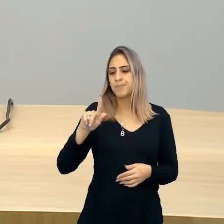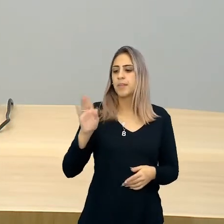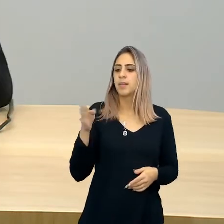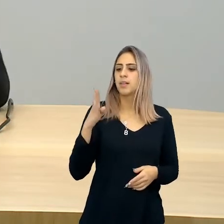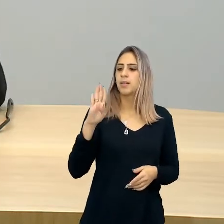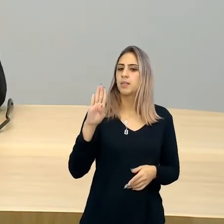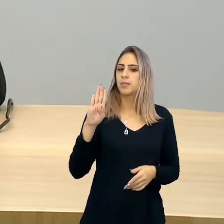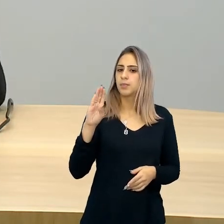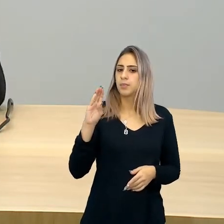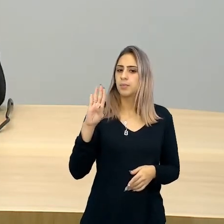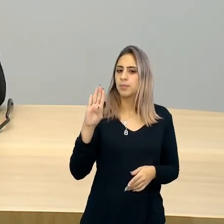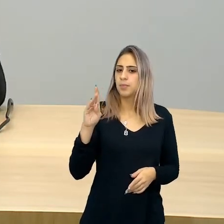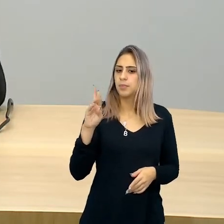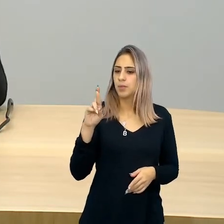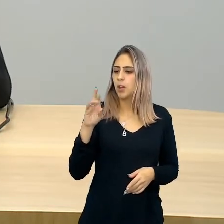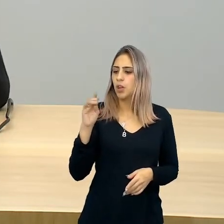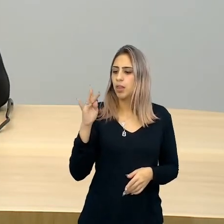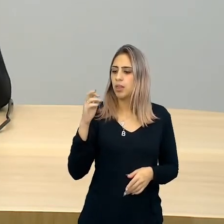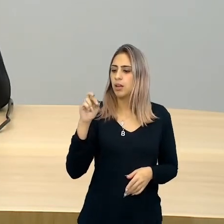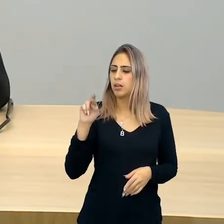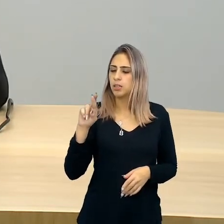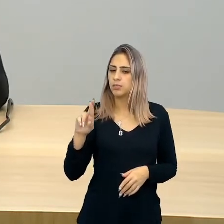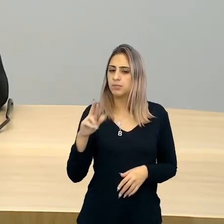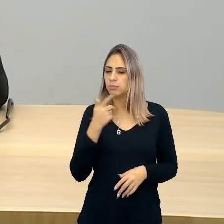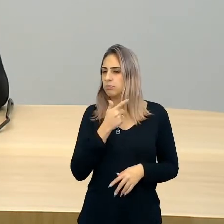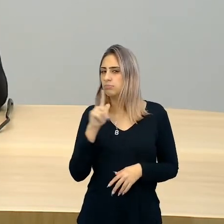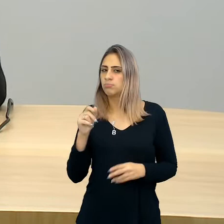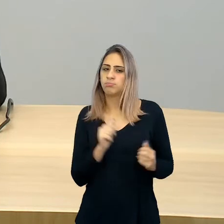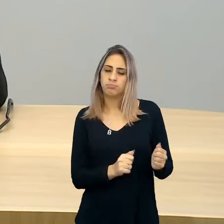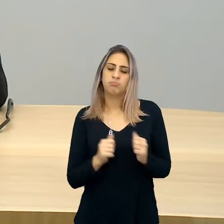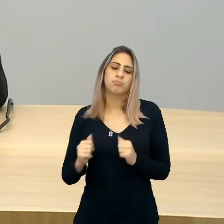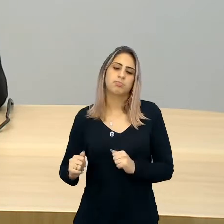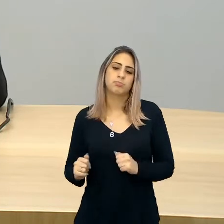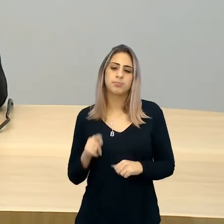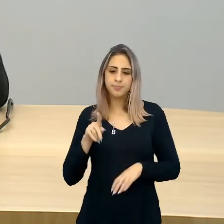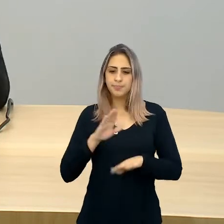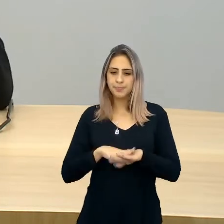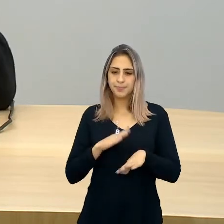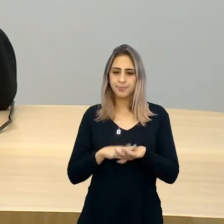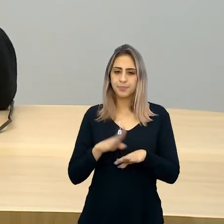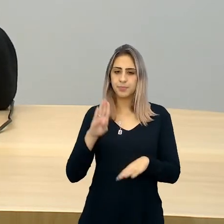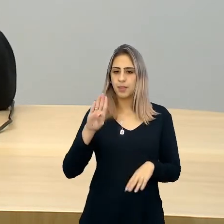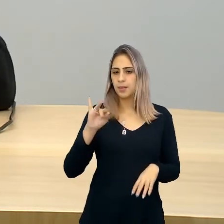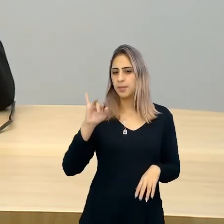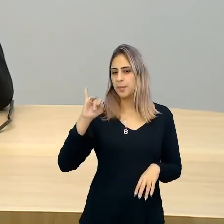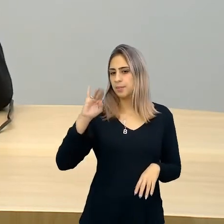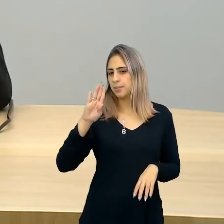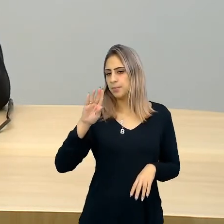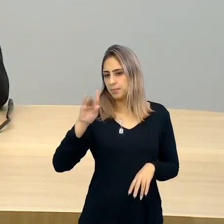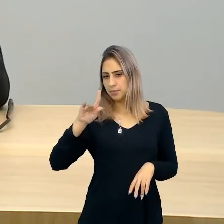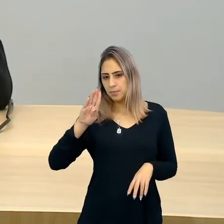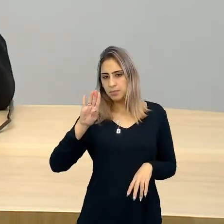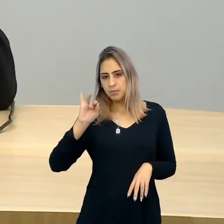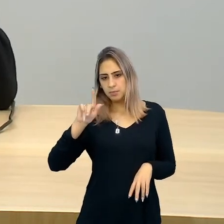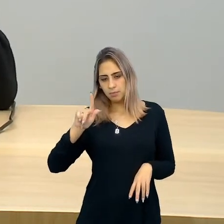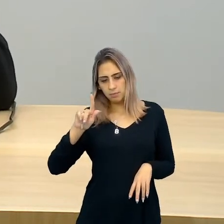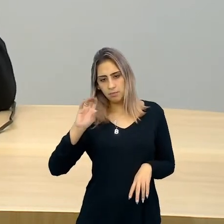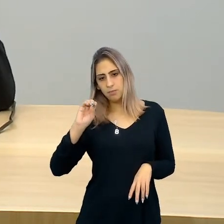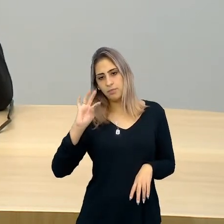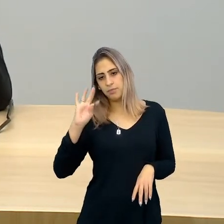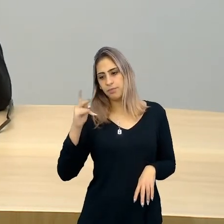não. Hoje a gente está submetido a um outro tipo de poder, que ela vai chamar de Big Other, o